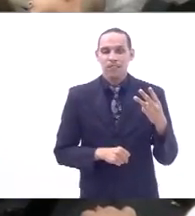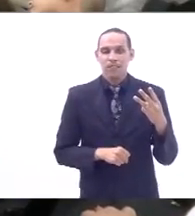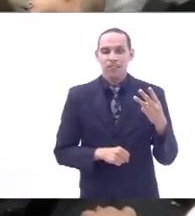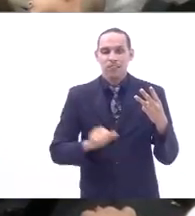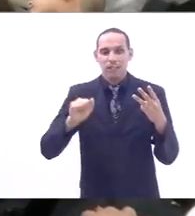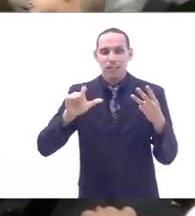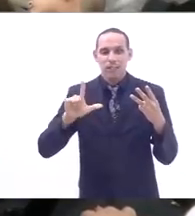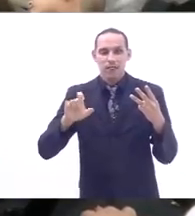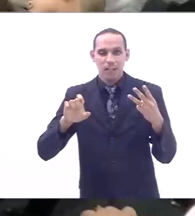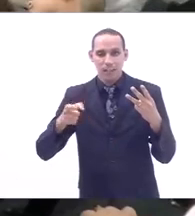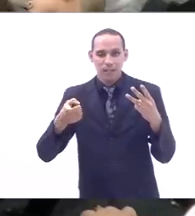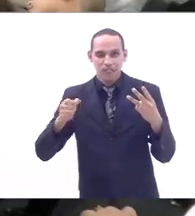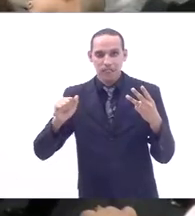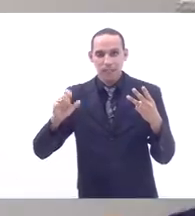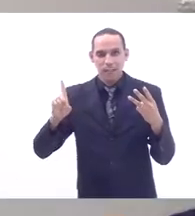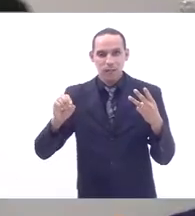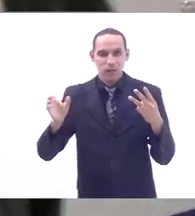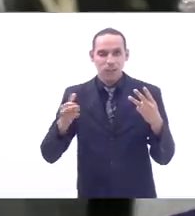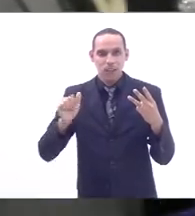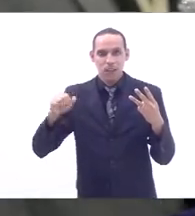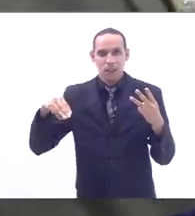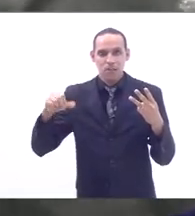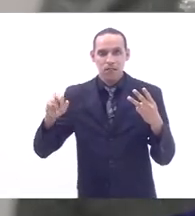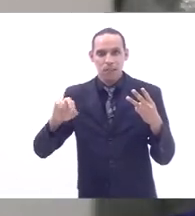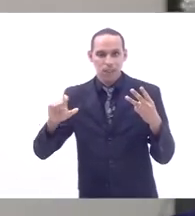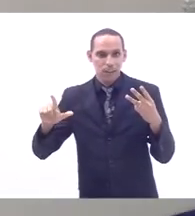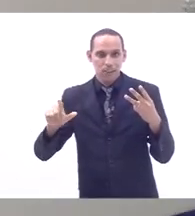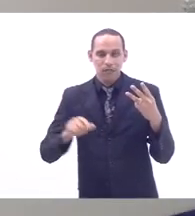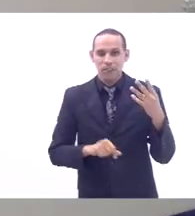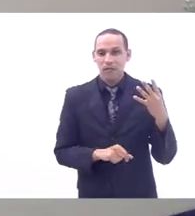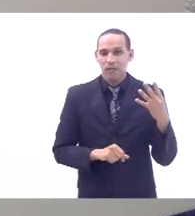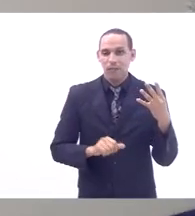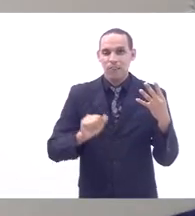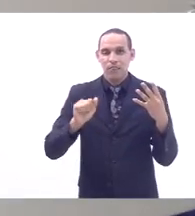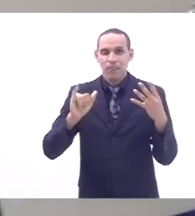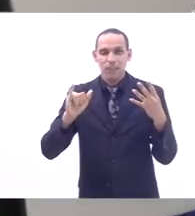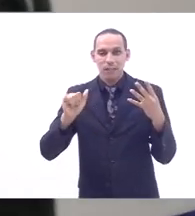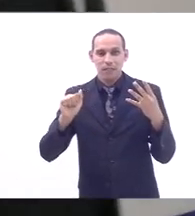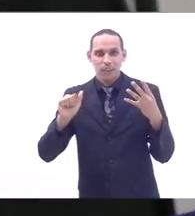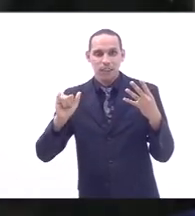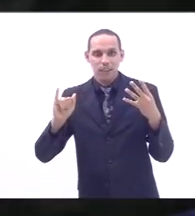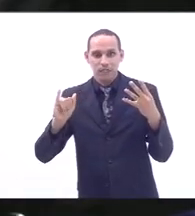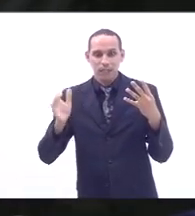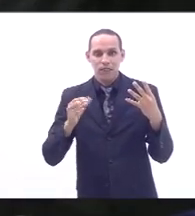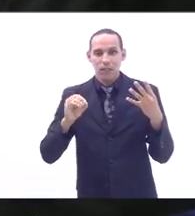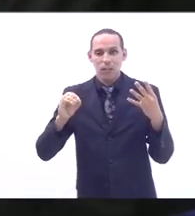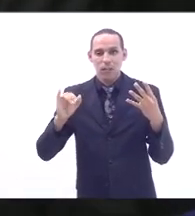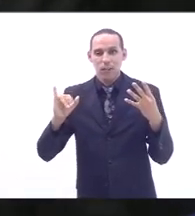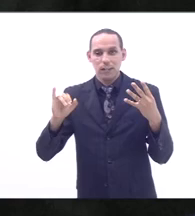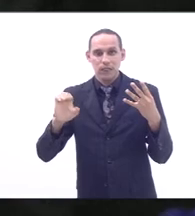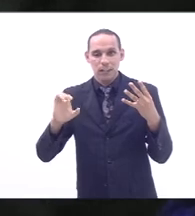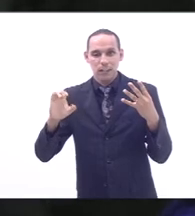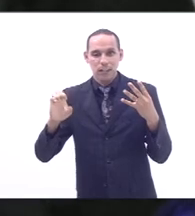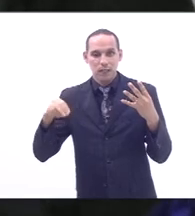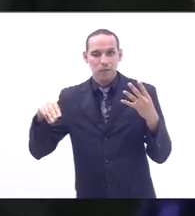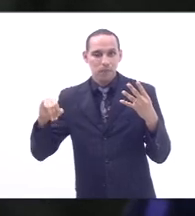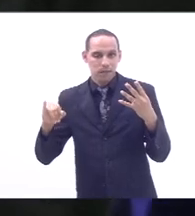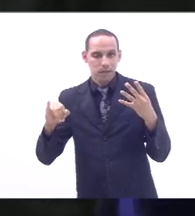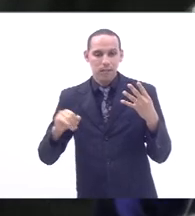Alex do Amaral. Ayaí Oieyemi.